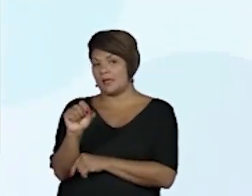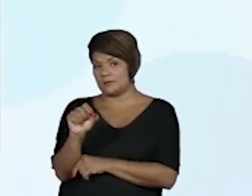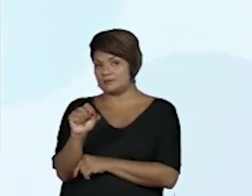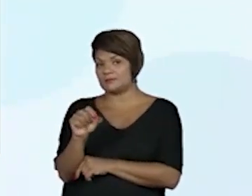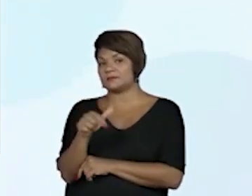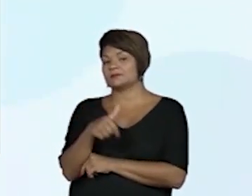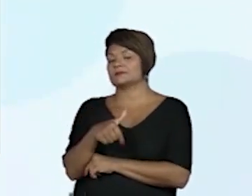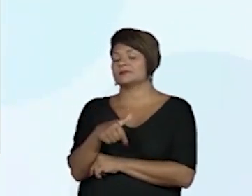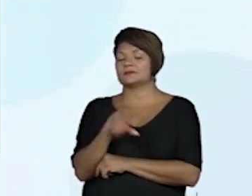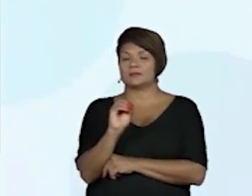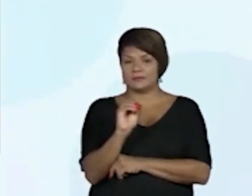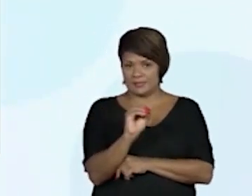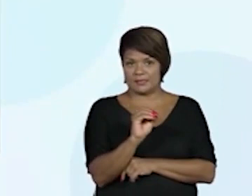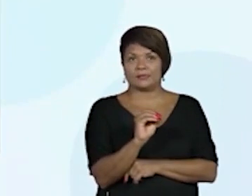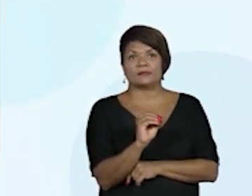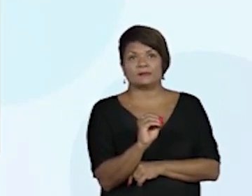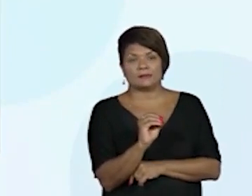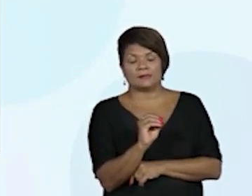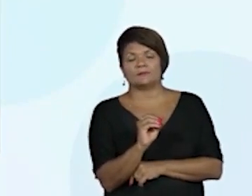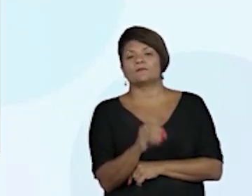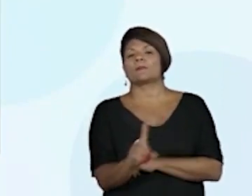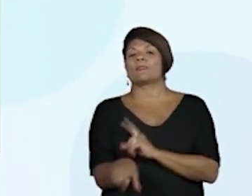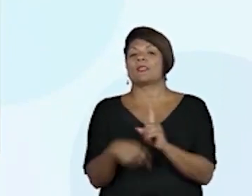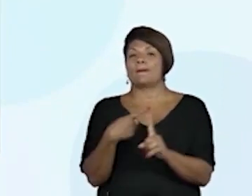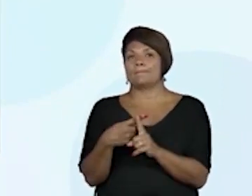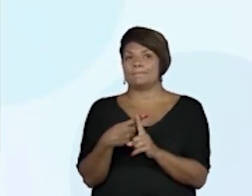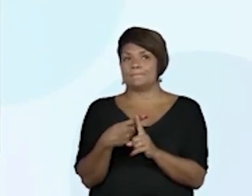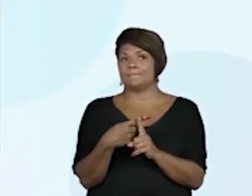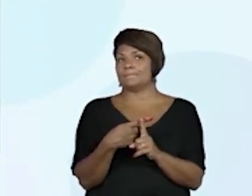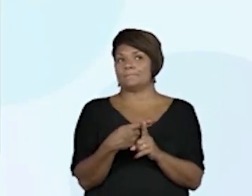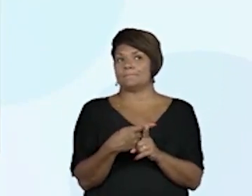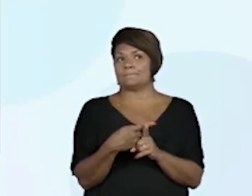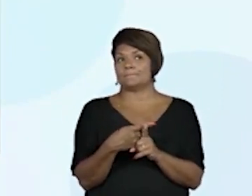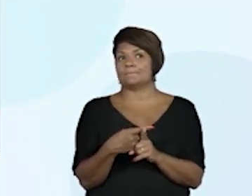10. Mais 10. 70.